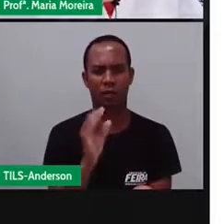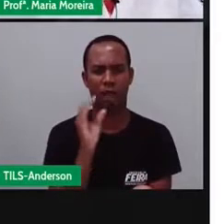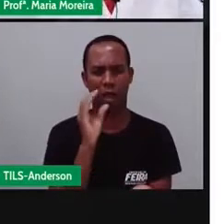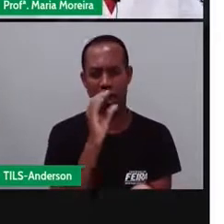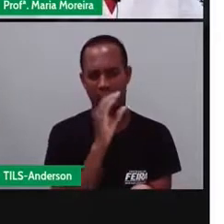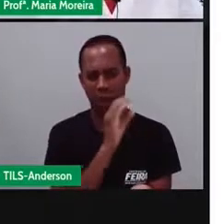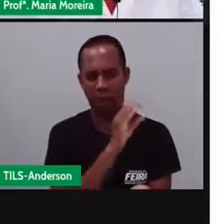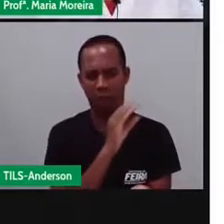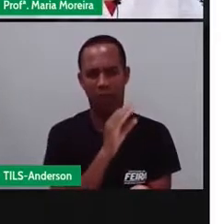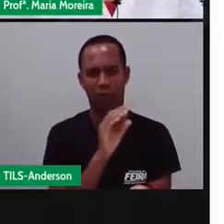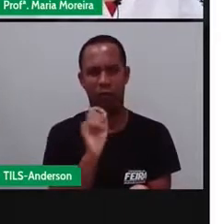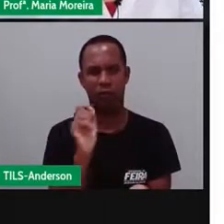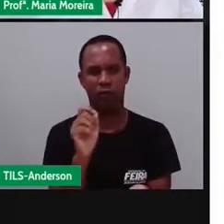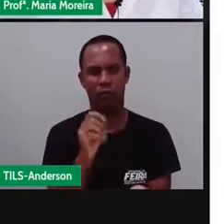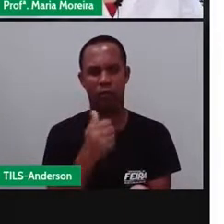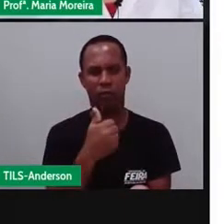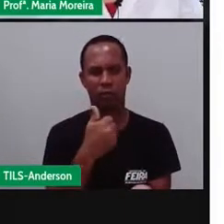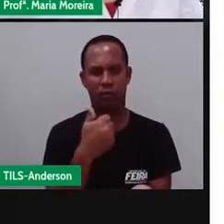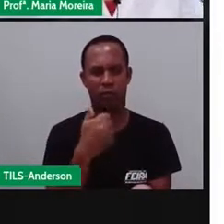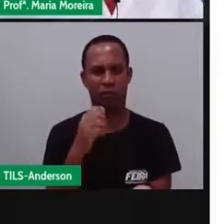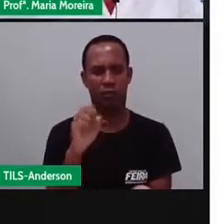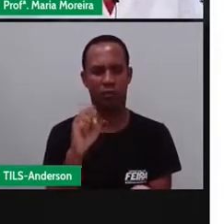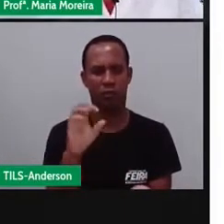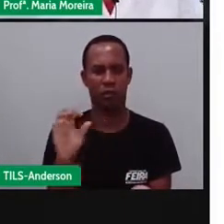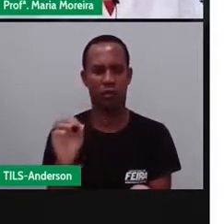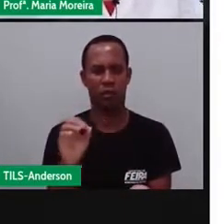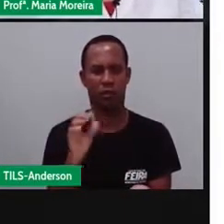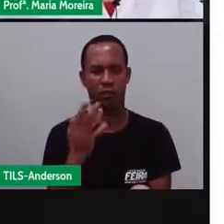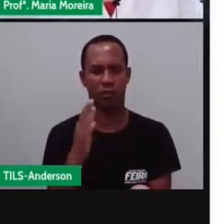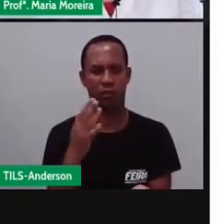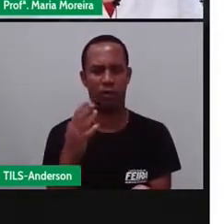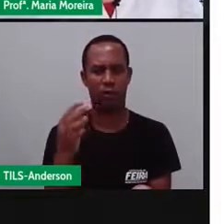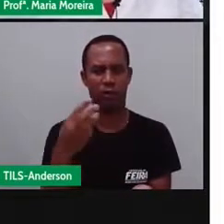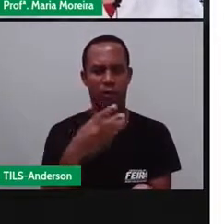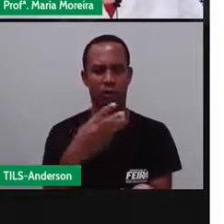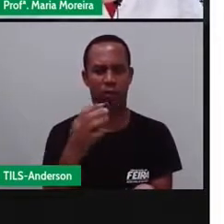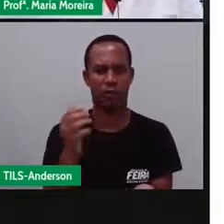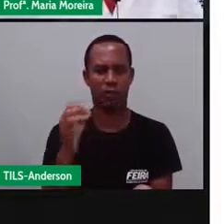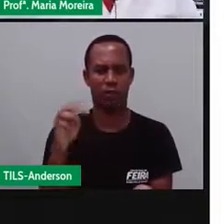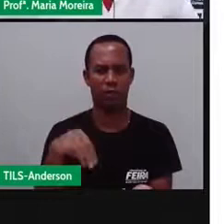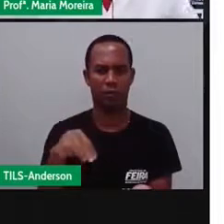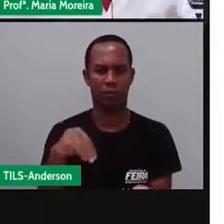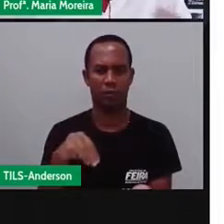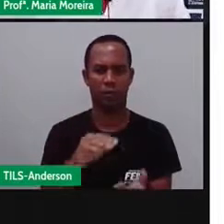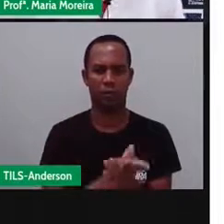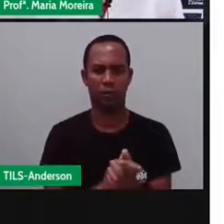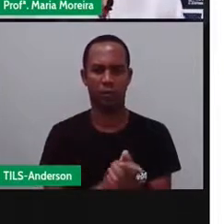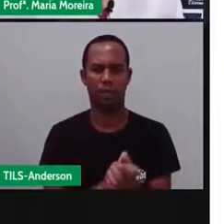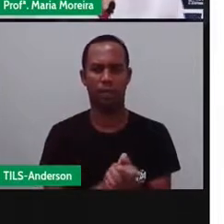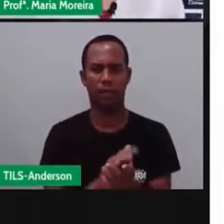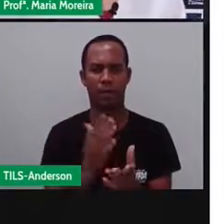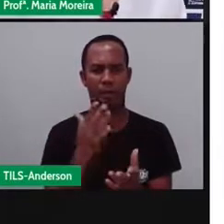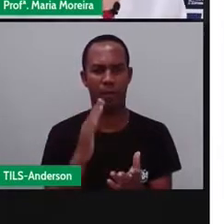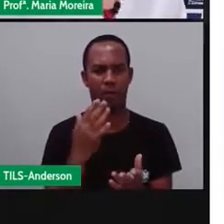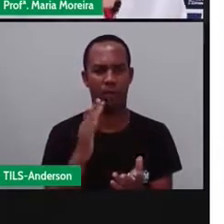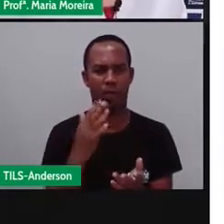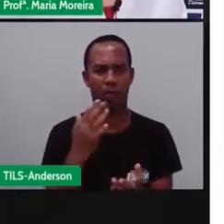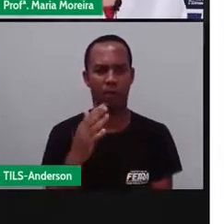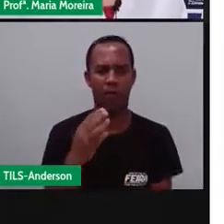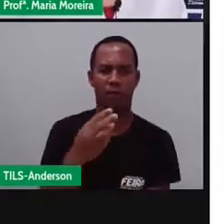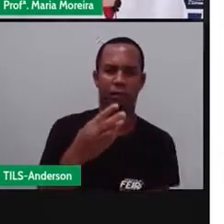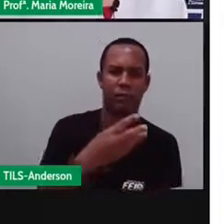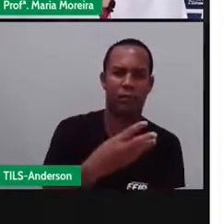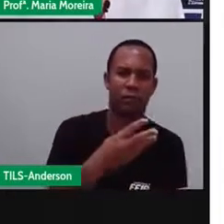pré-aquecido, tá? A 180 graus, por cerca de 30 minutos, né? Quando ele fala aí por cerca, lembra que a gente falou lá na aula